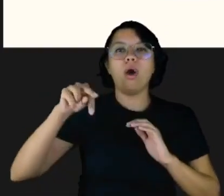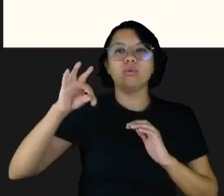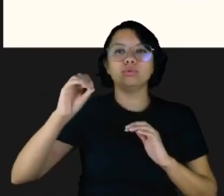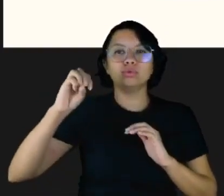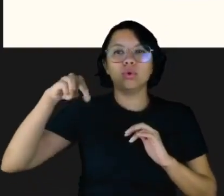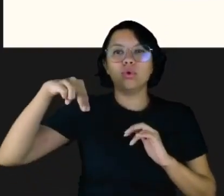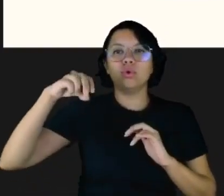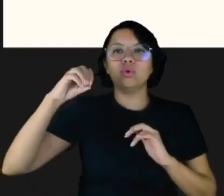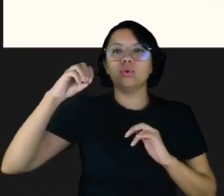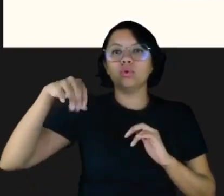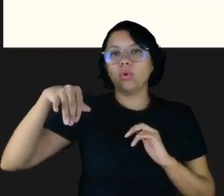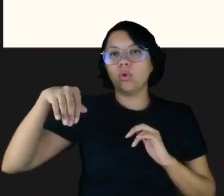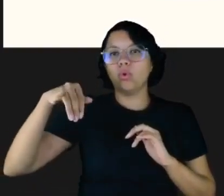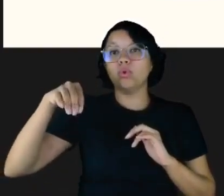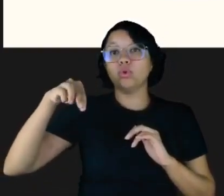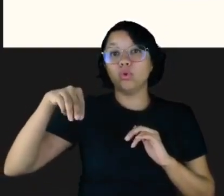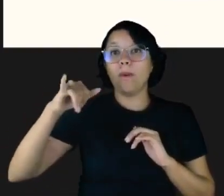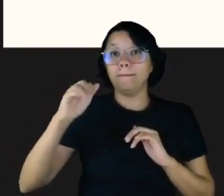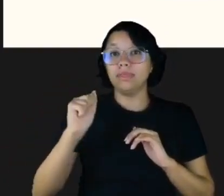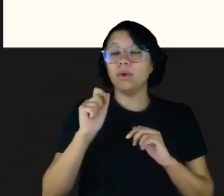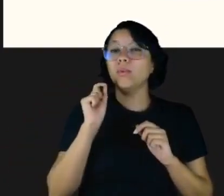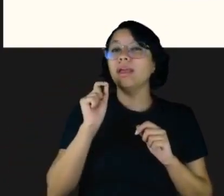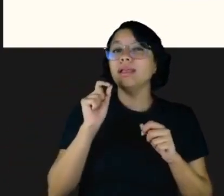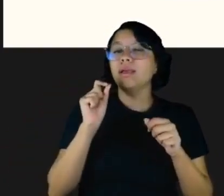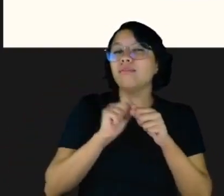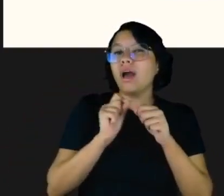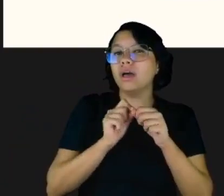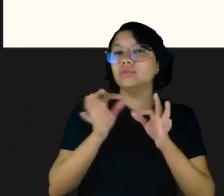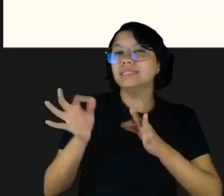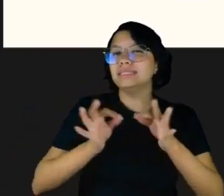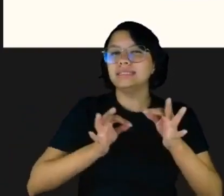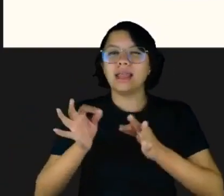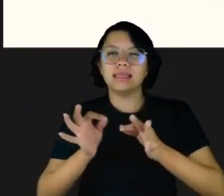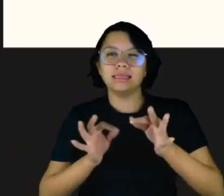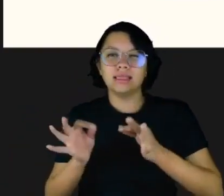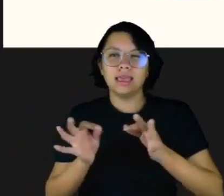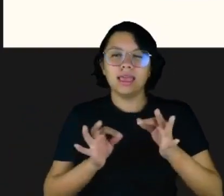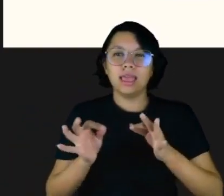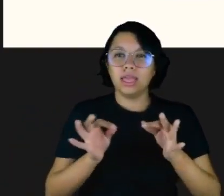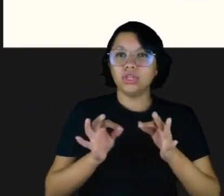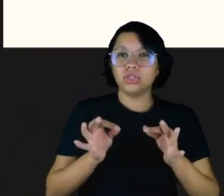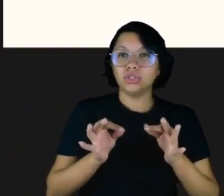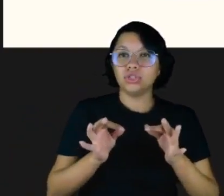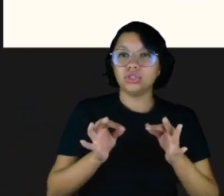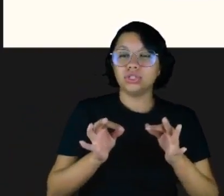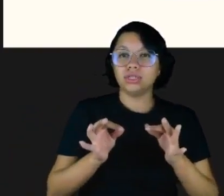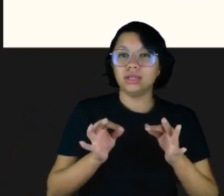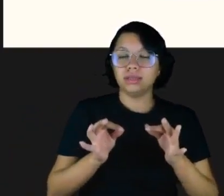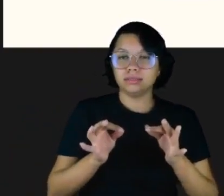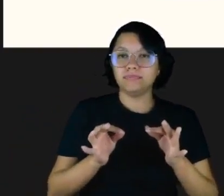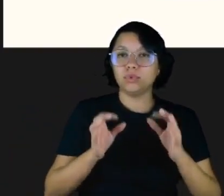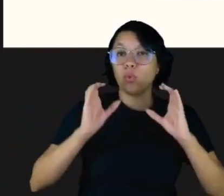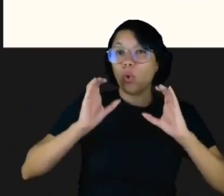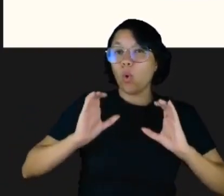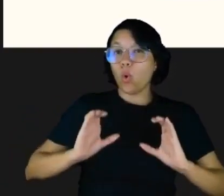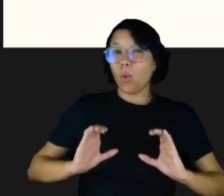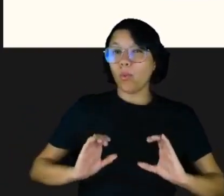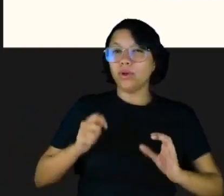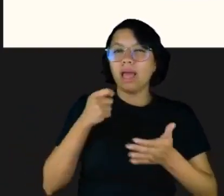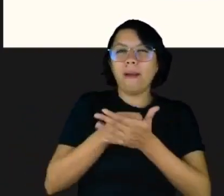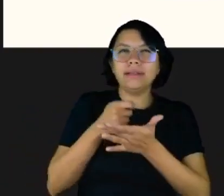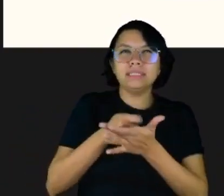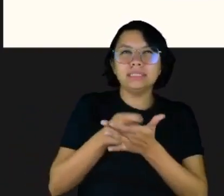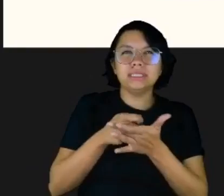preciso fazer? Eu preciso usar estratégias para driblar o comportamento insistente